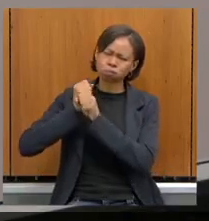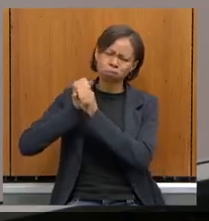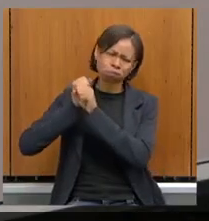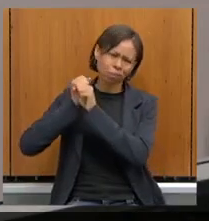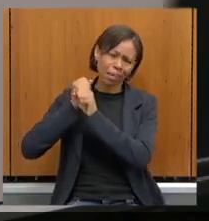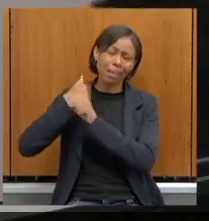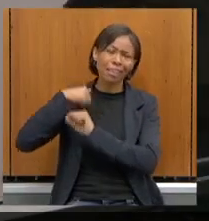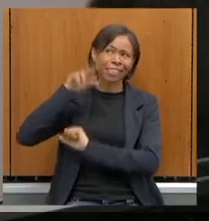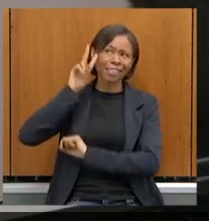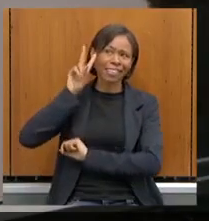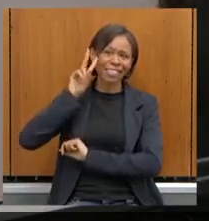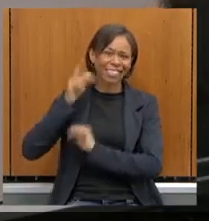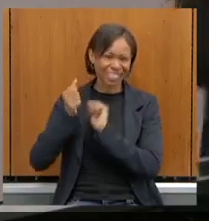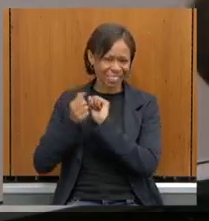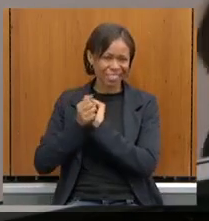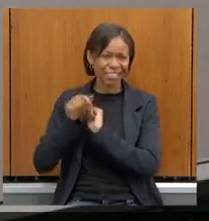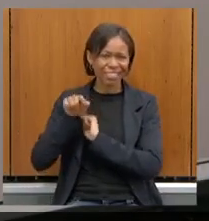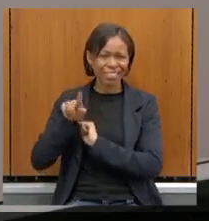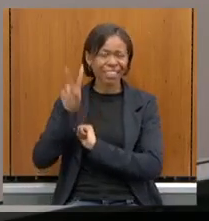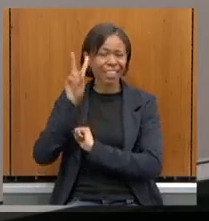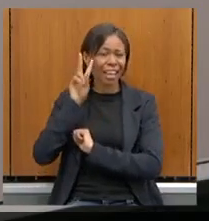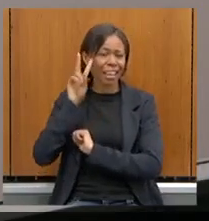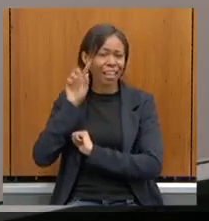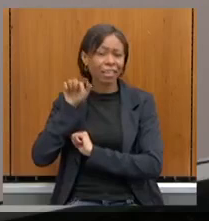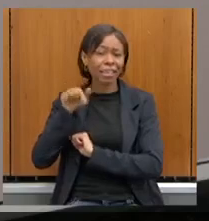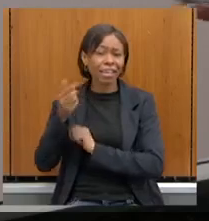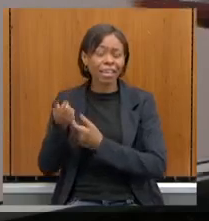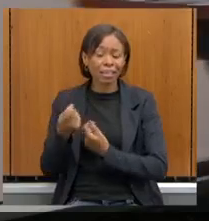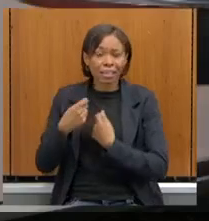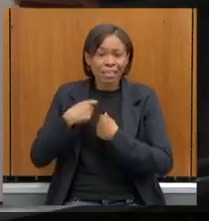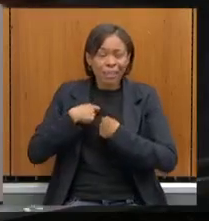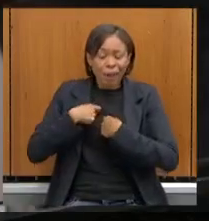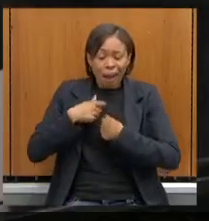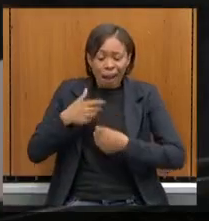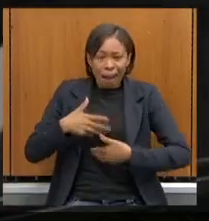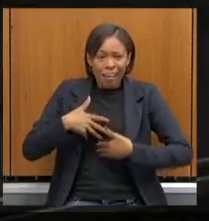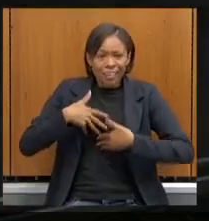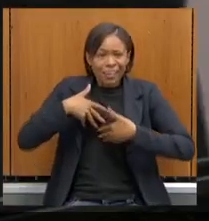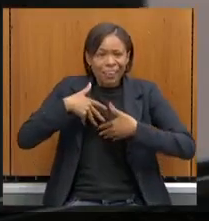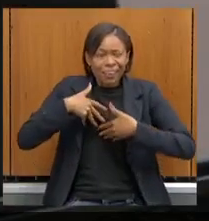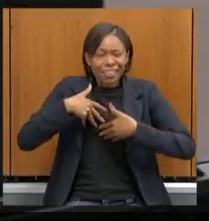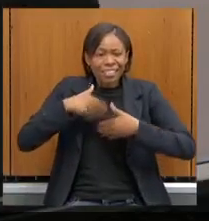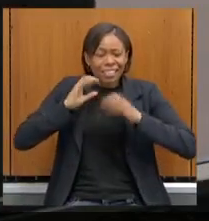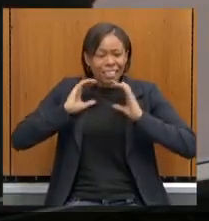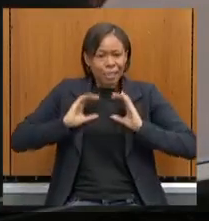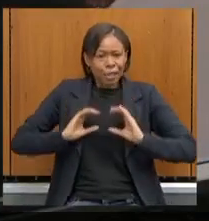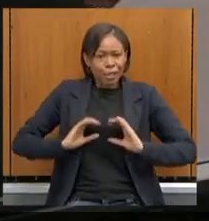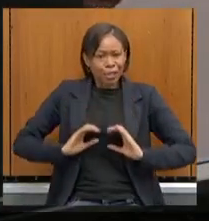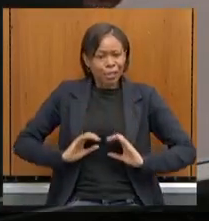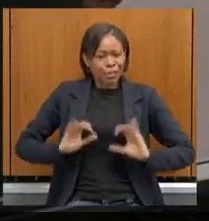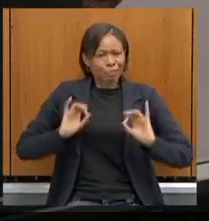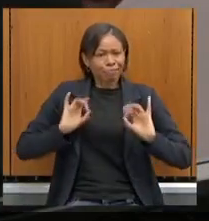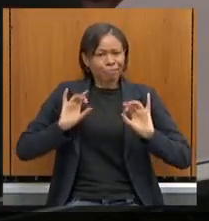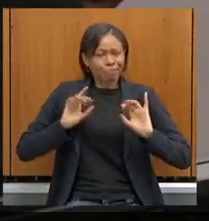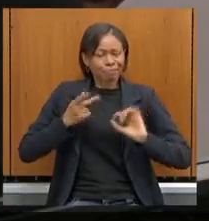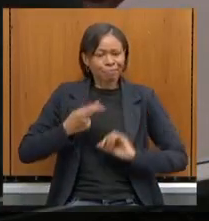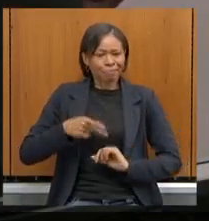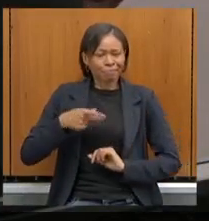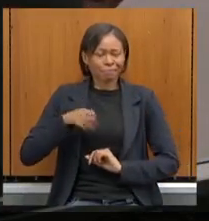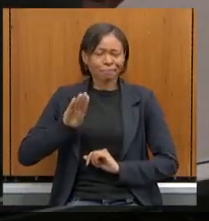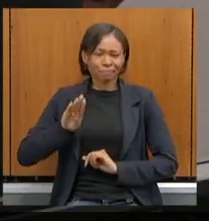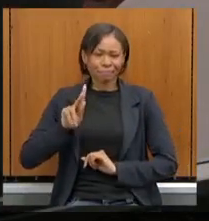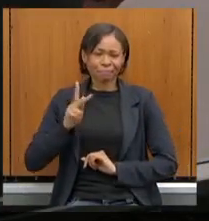me deu a honra de ser cidadão honorário de Belo Horizonte. Muito obrigado pela presença.